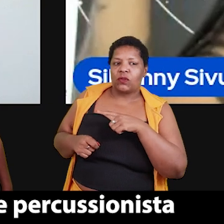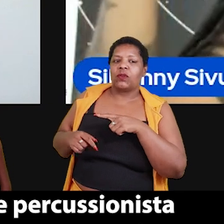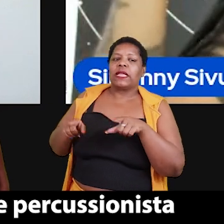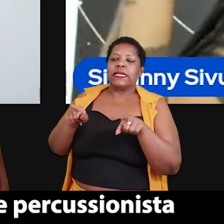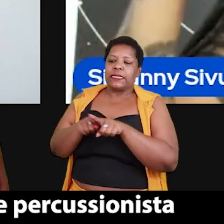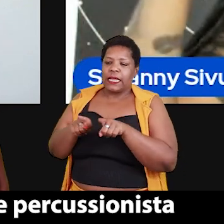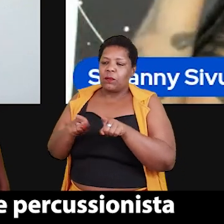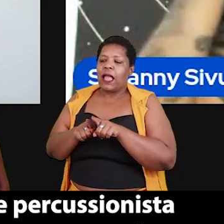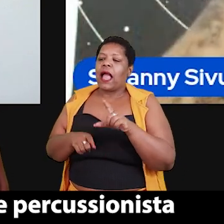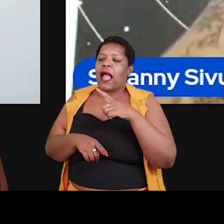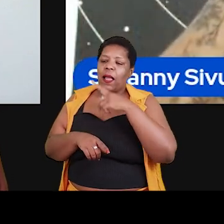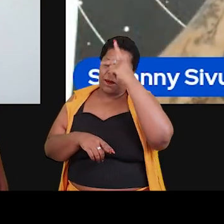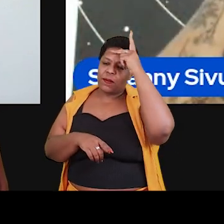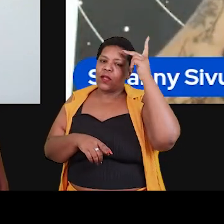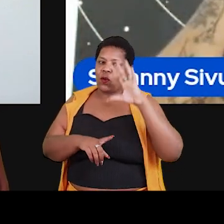está com esse artista,